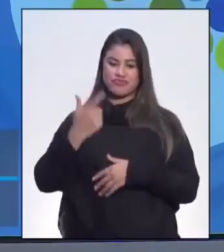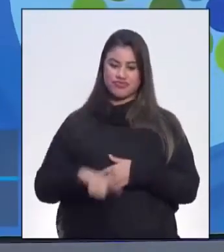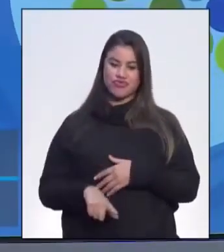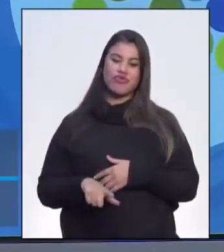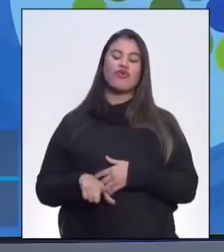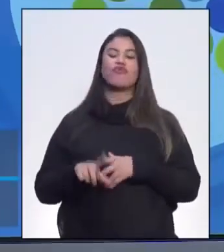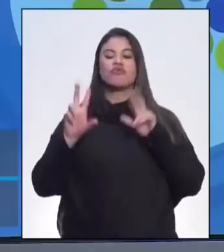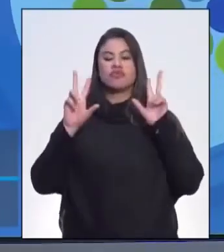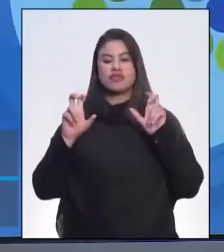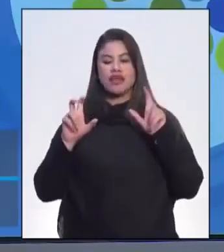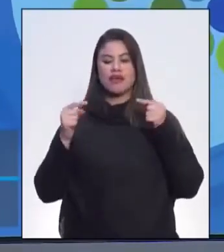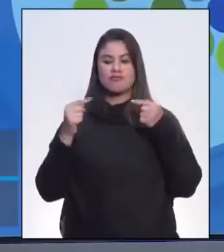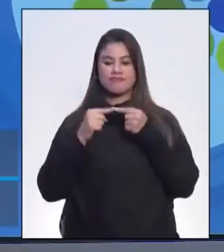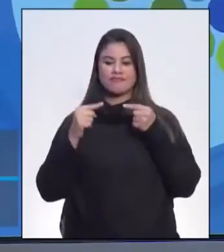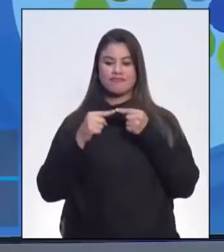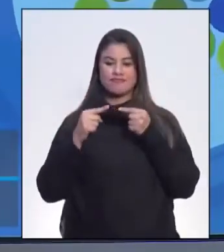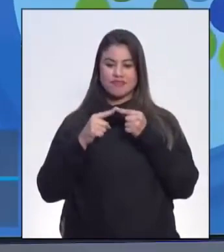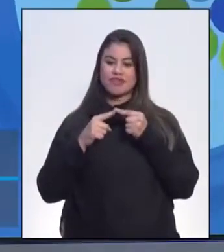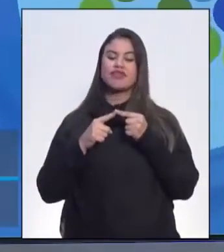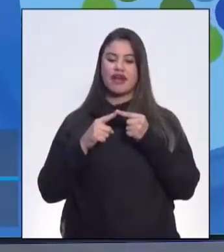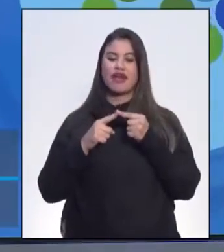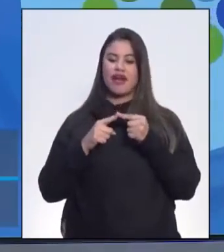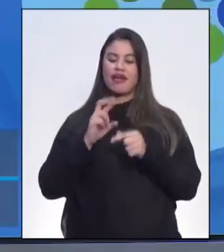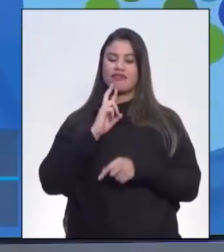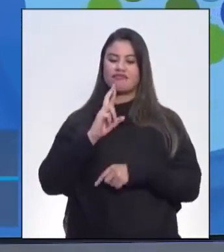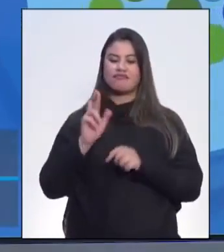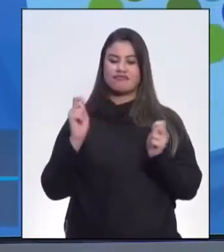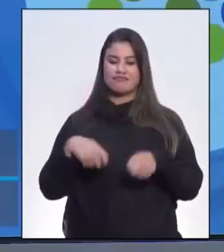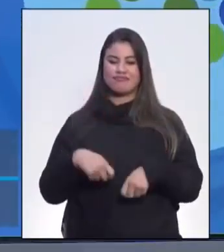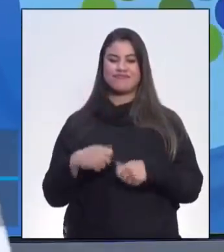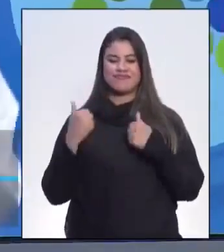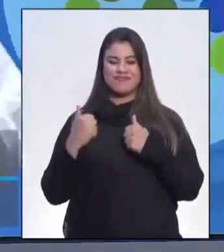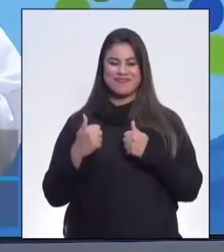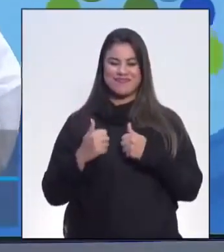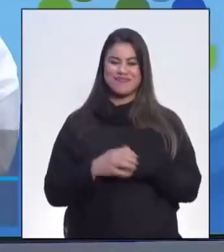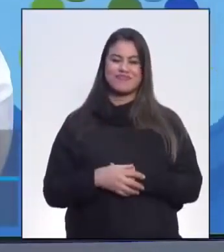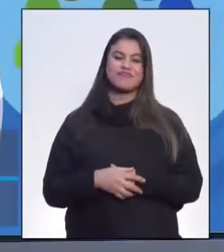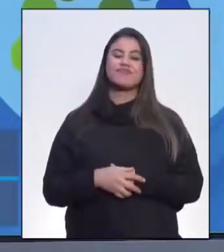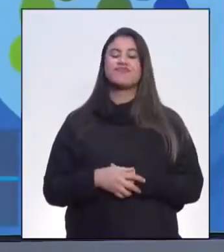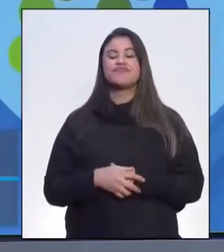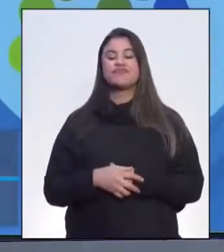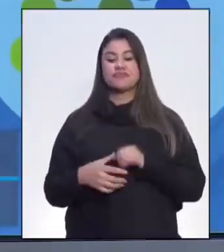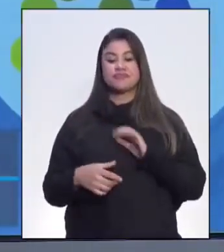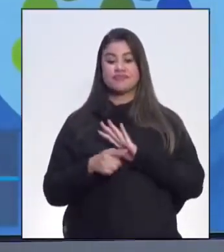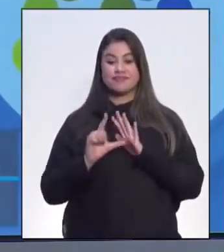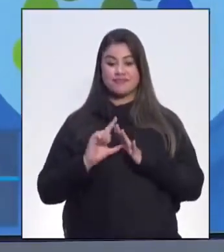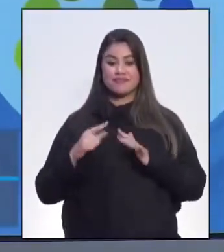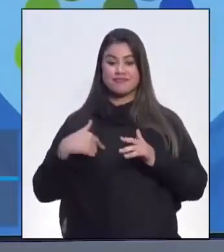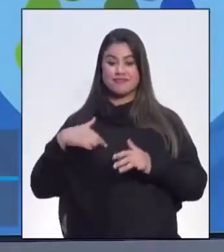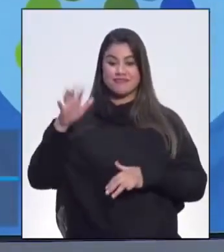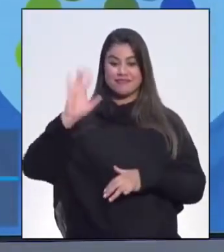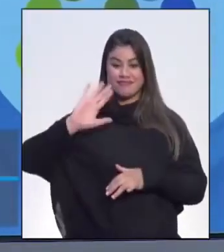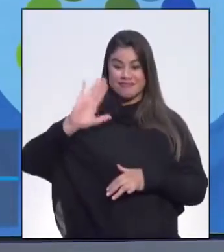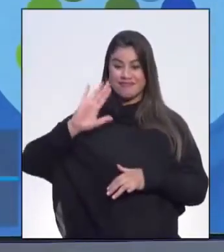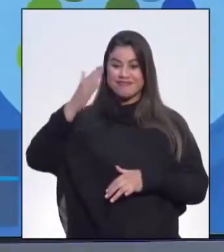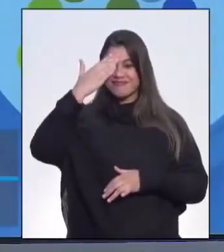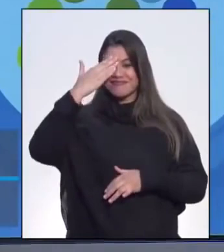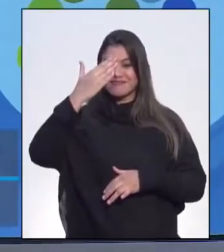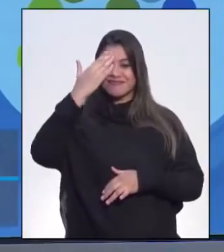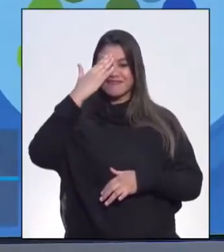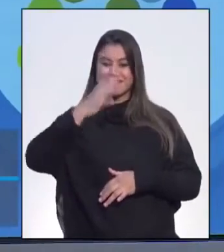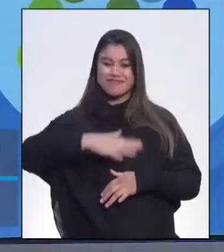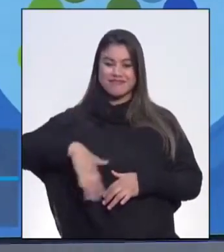pouquinho sobre sistemas do corpo, a gente volta, não tem problema. Tá bom? Eu quero já me despedir, agradecendo